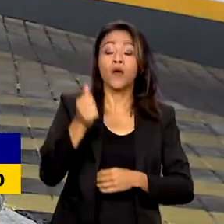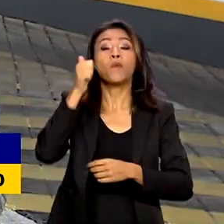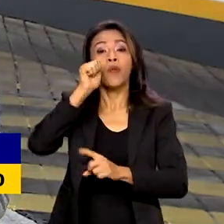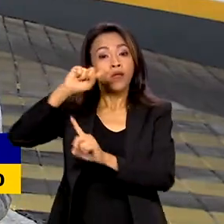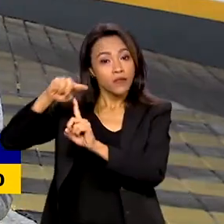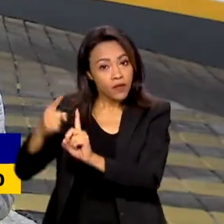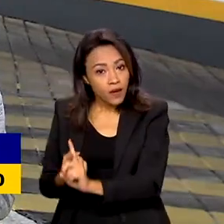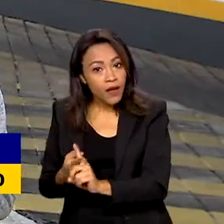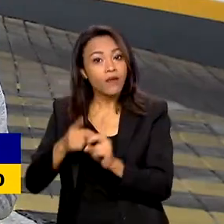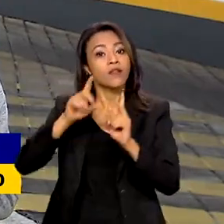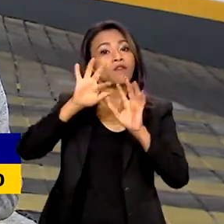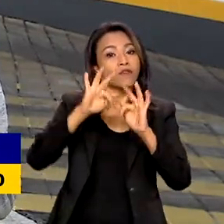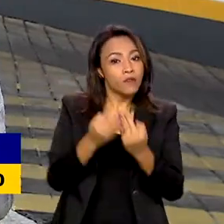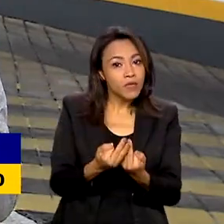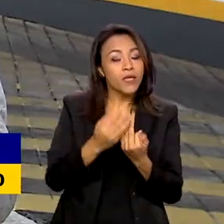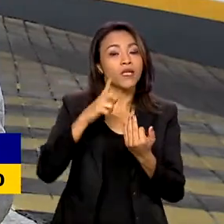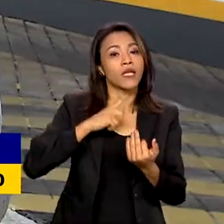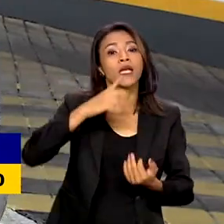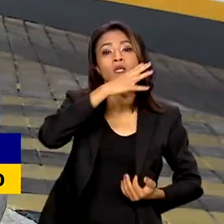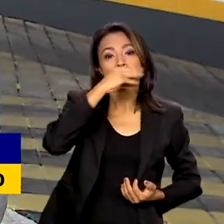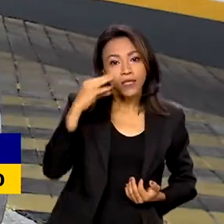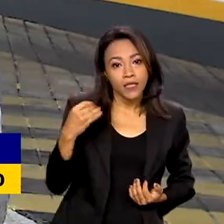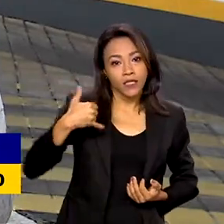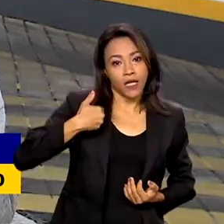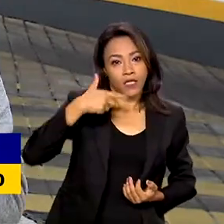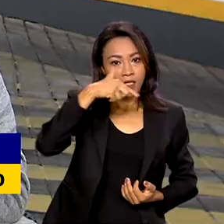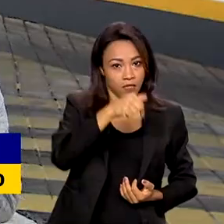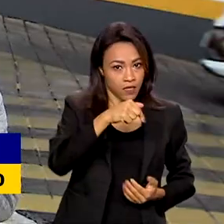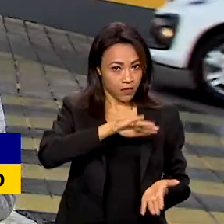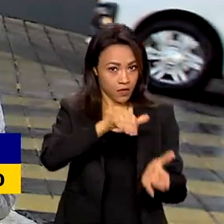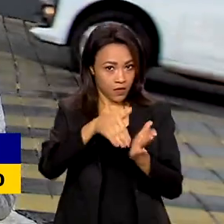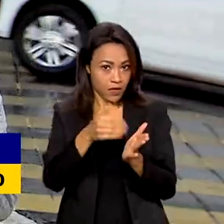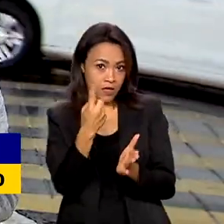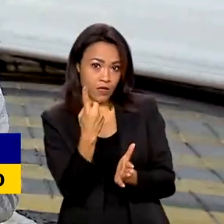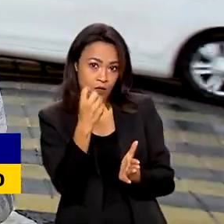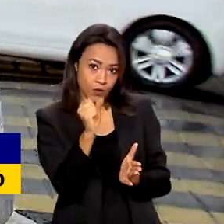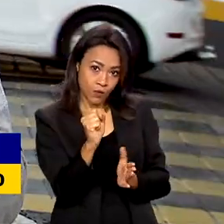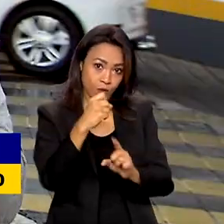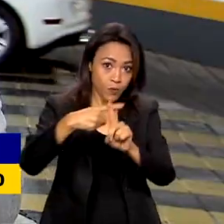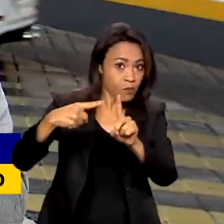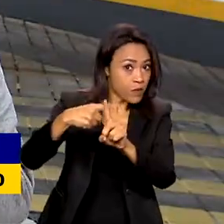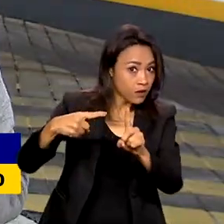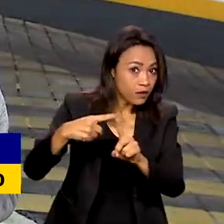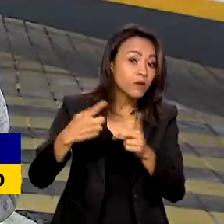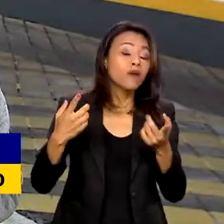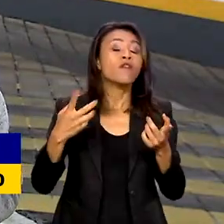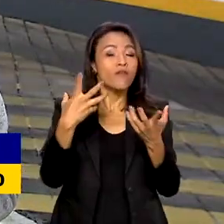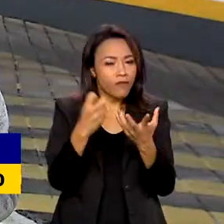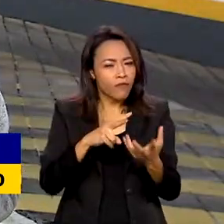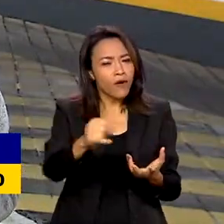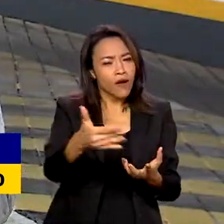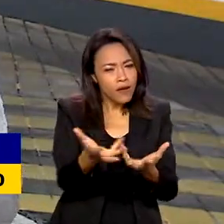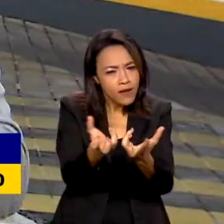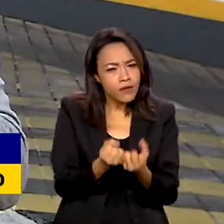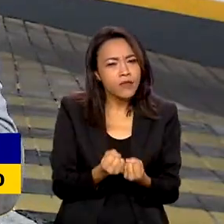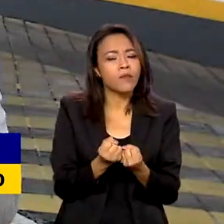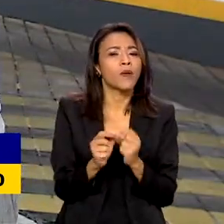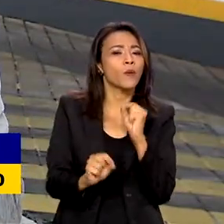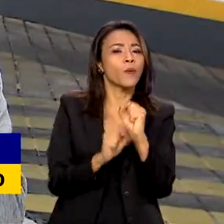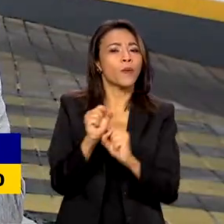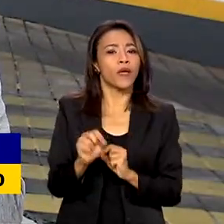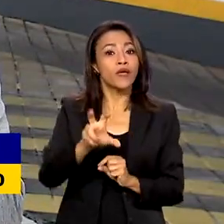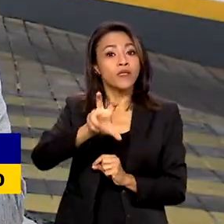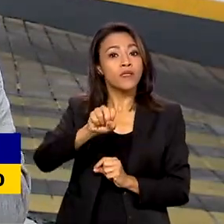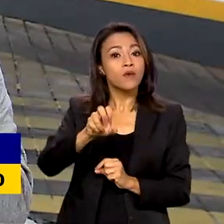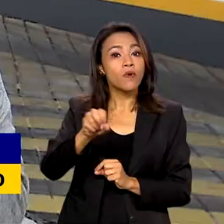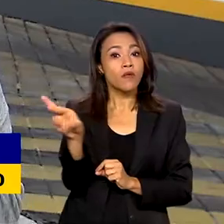famílias que têm crianças e adolescentes entre 7 e 18 anos incompletos vão receber a partir de agora